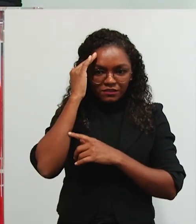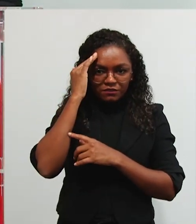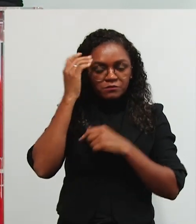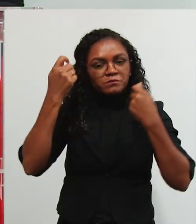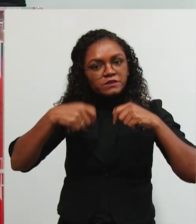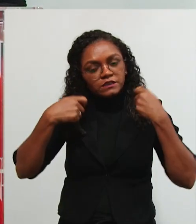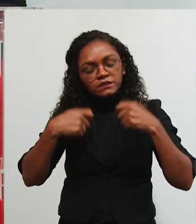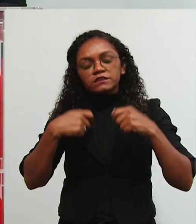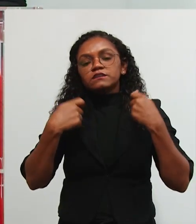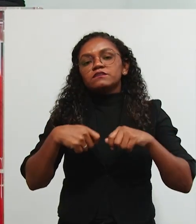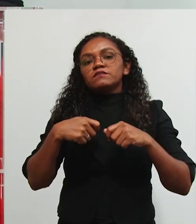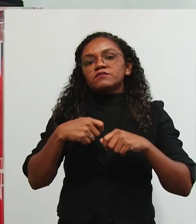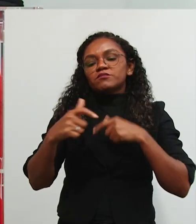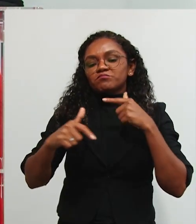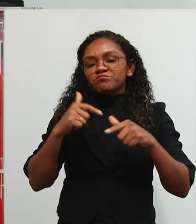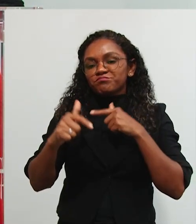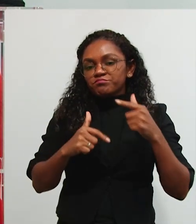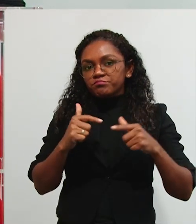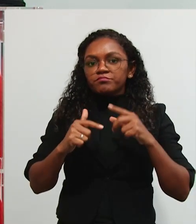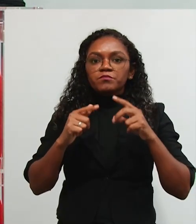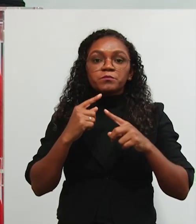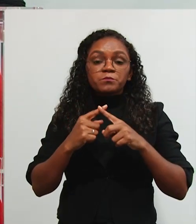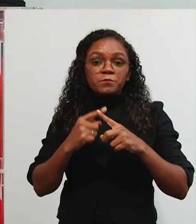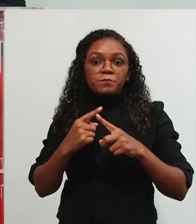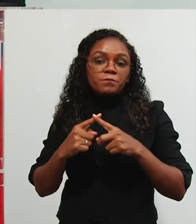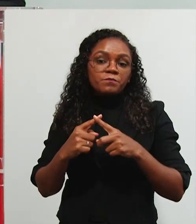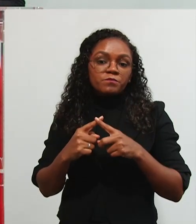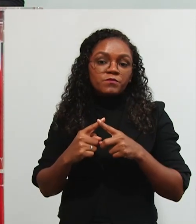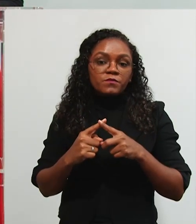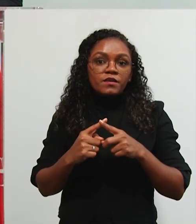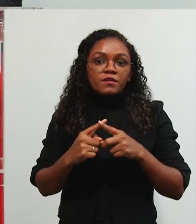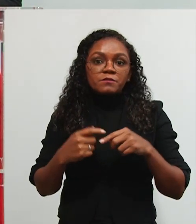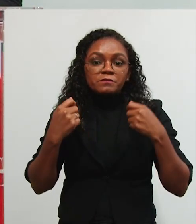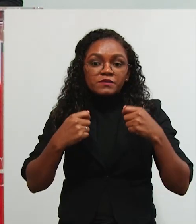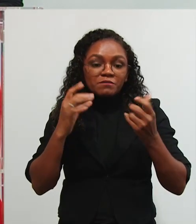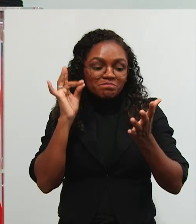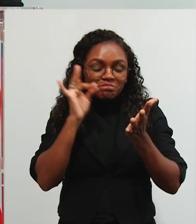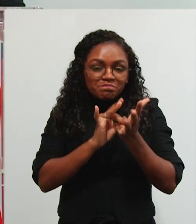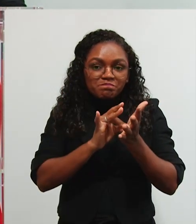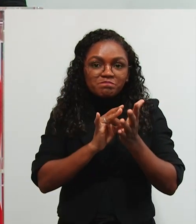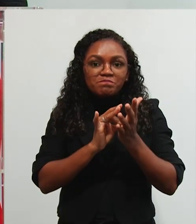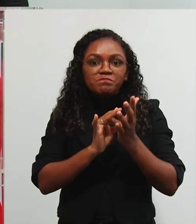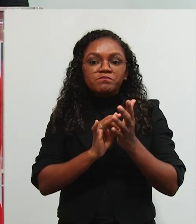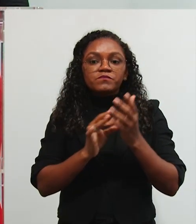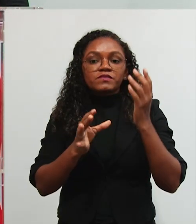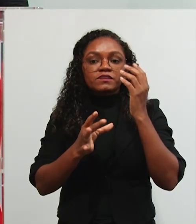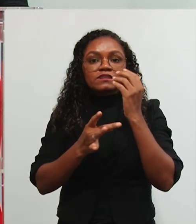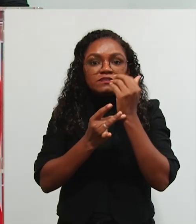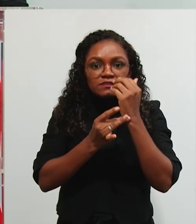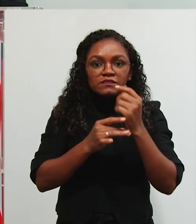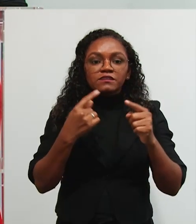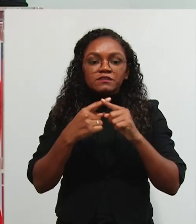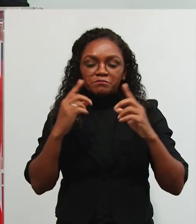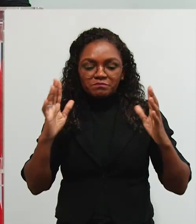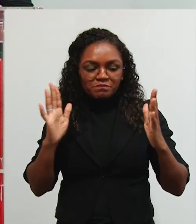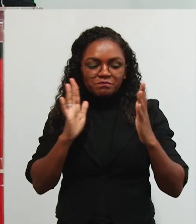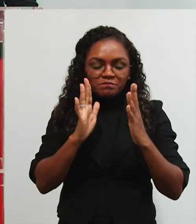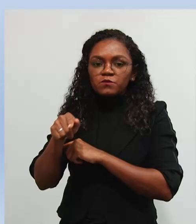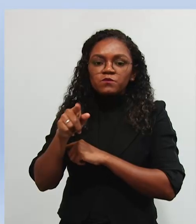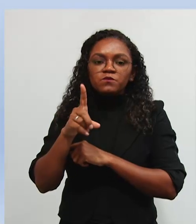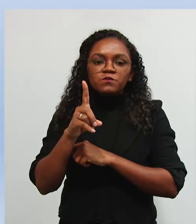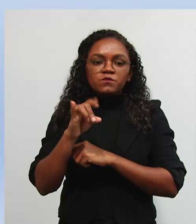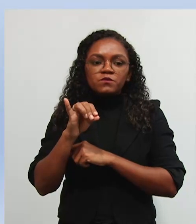uma introdução. Qual que então é o objetivo da nossa aula de hoje? O objetivo da nossa aula é conhecer